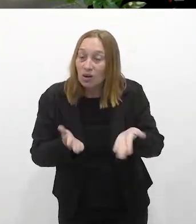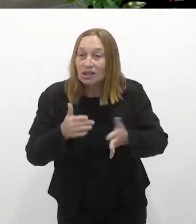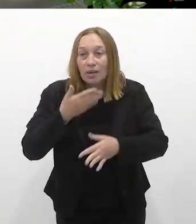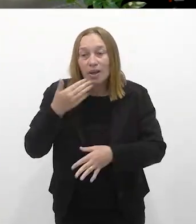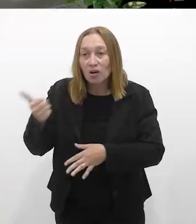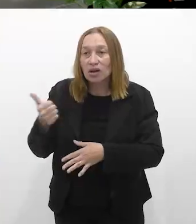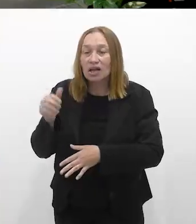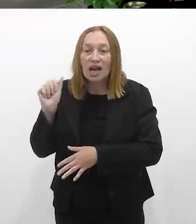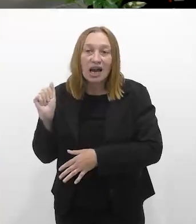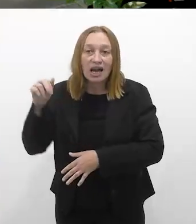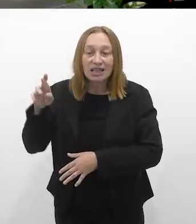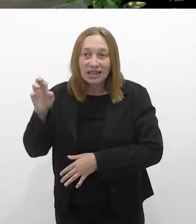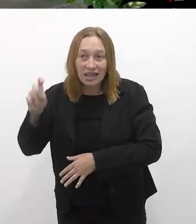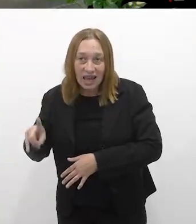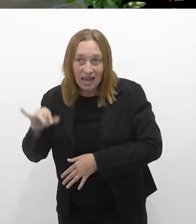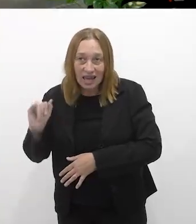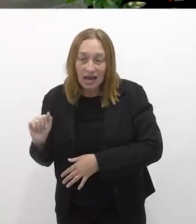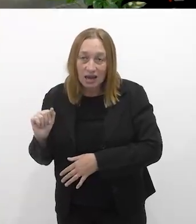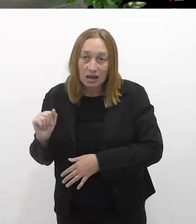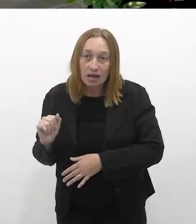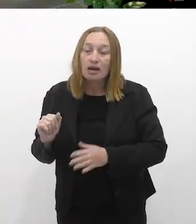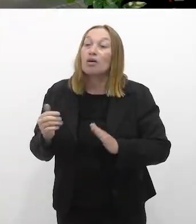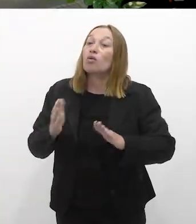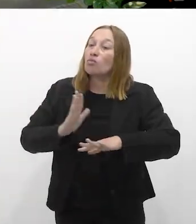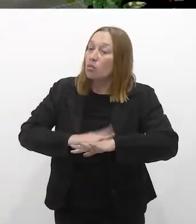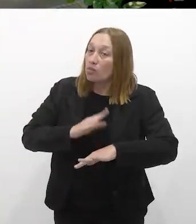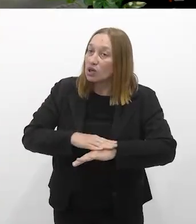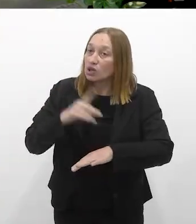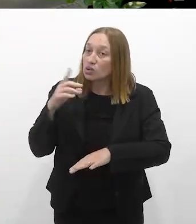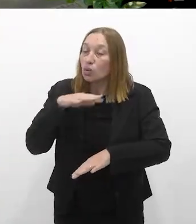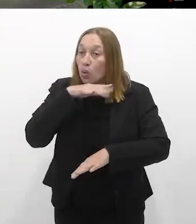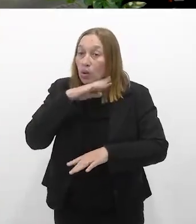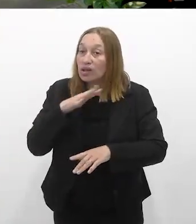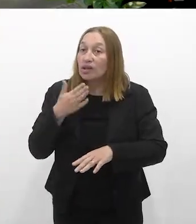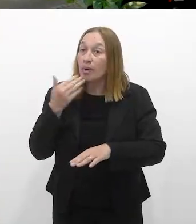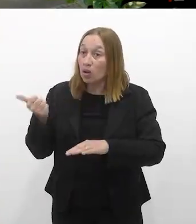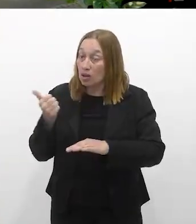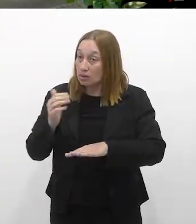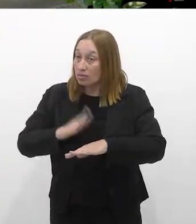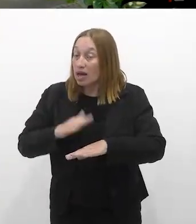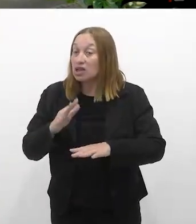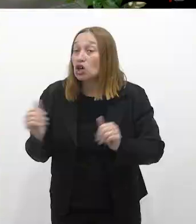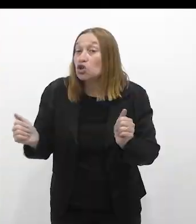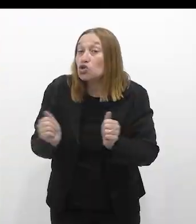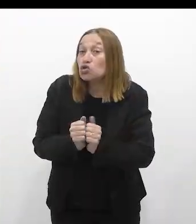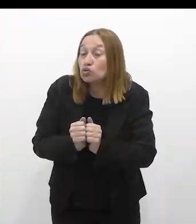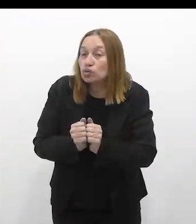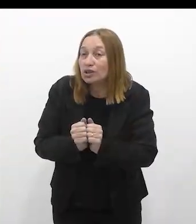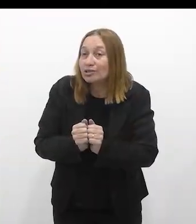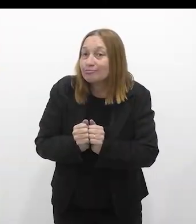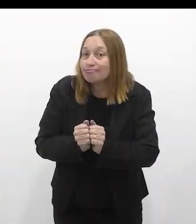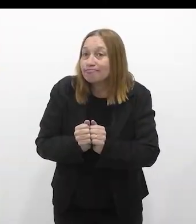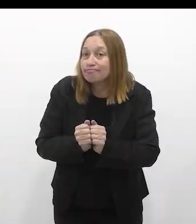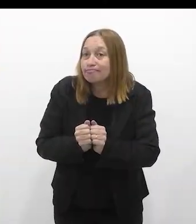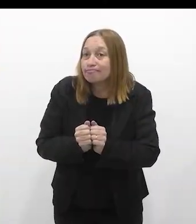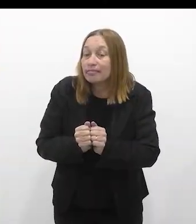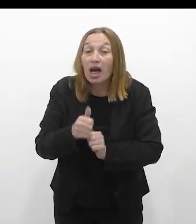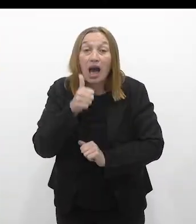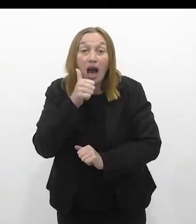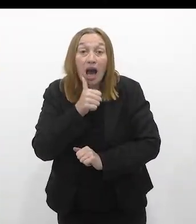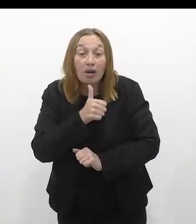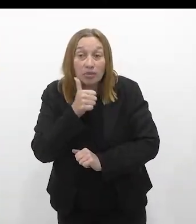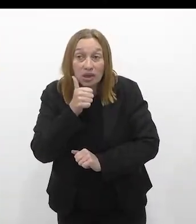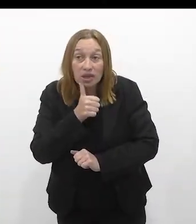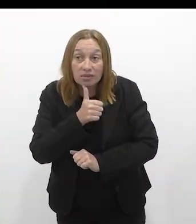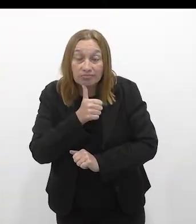um pouco mais. A André ainda pegou uma época ruim disso, está melhorando um pouco mais. Junta com isso,